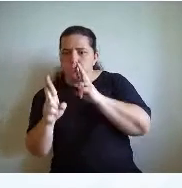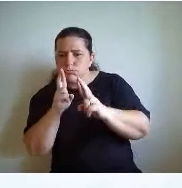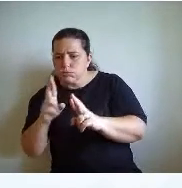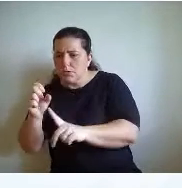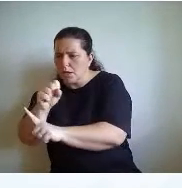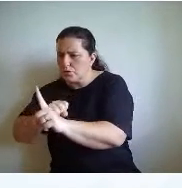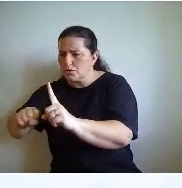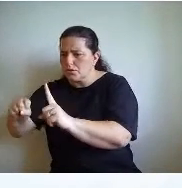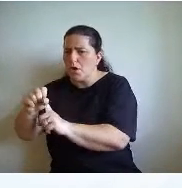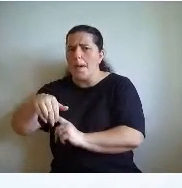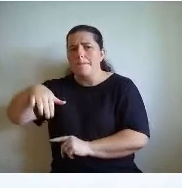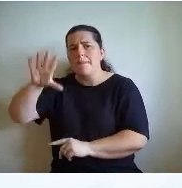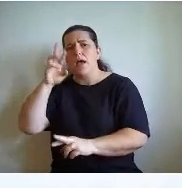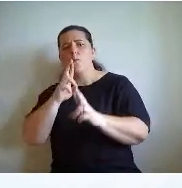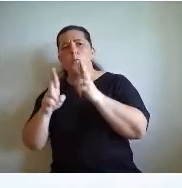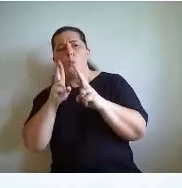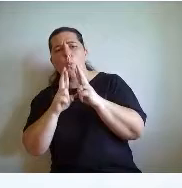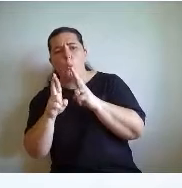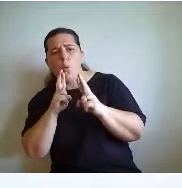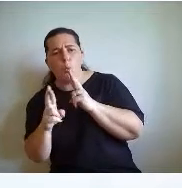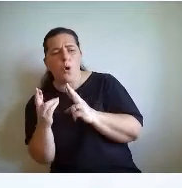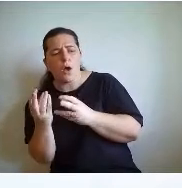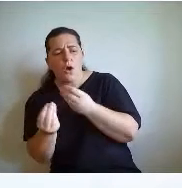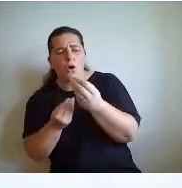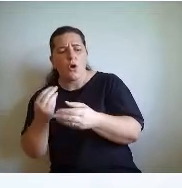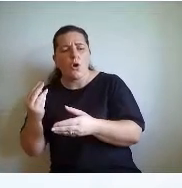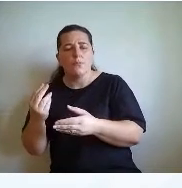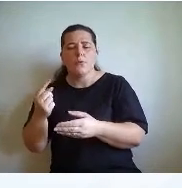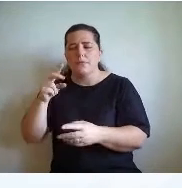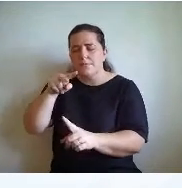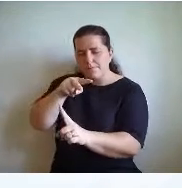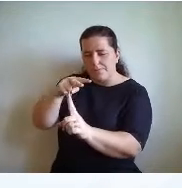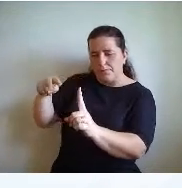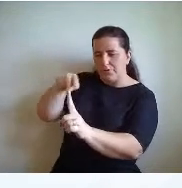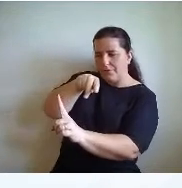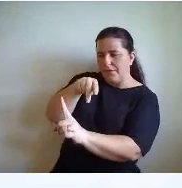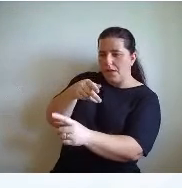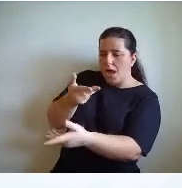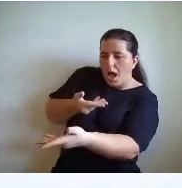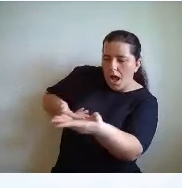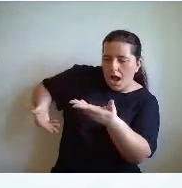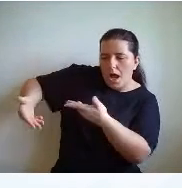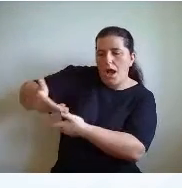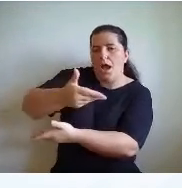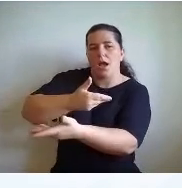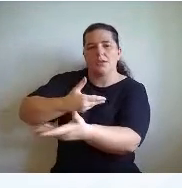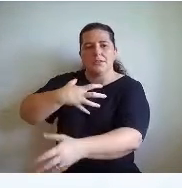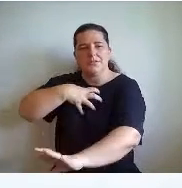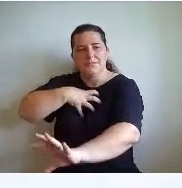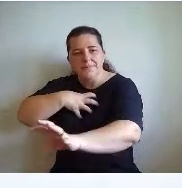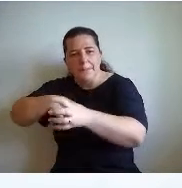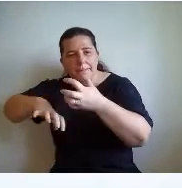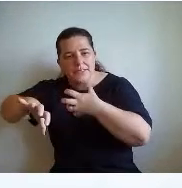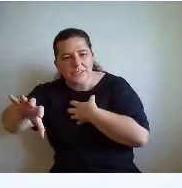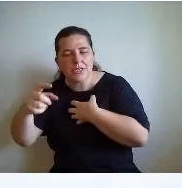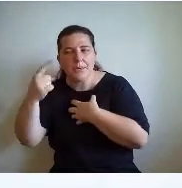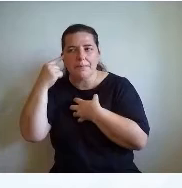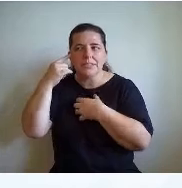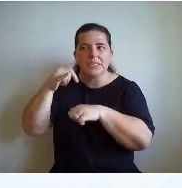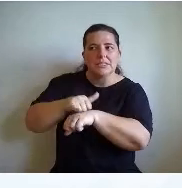deu muito mais resposta, né, do ponto de vista da solidariedade, de pensar alternativas, de